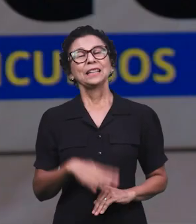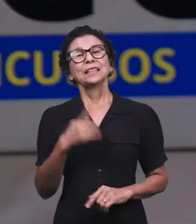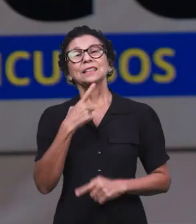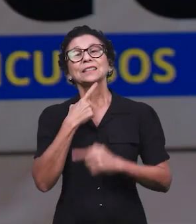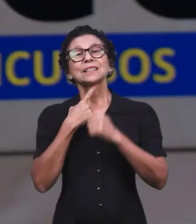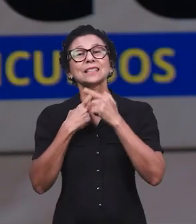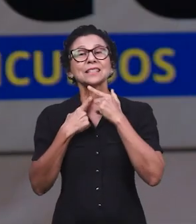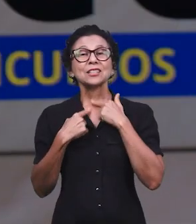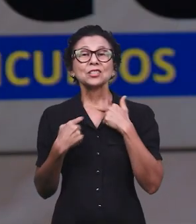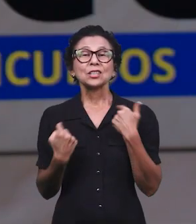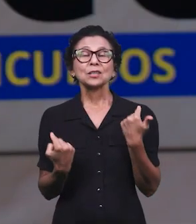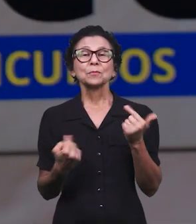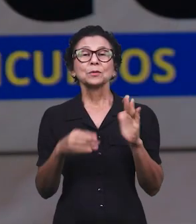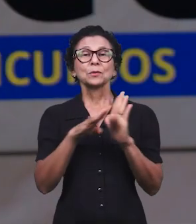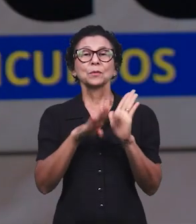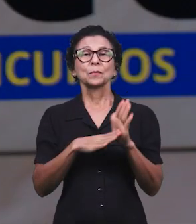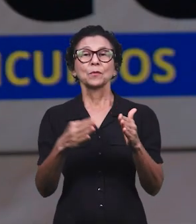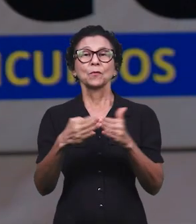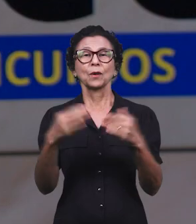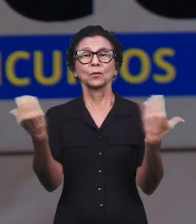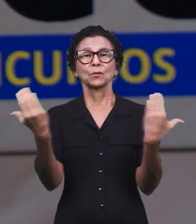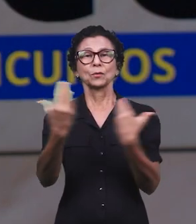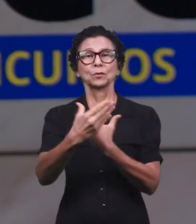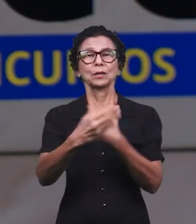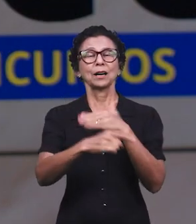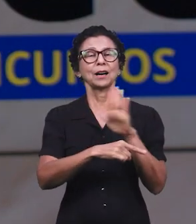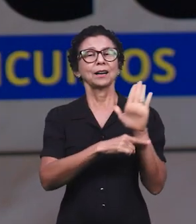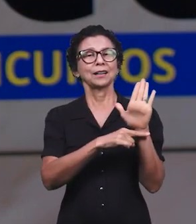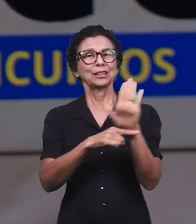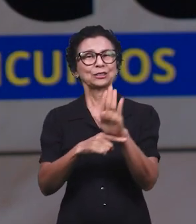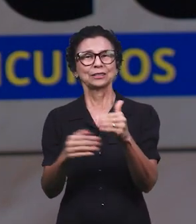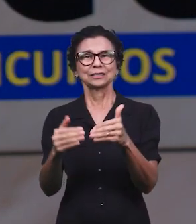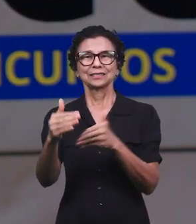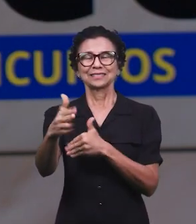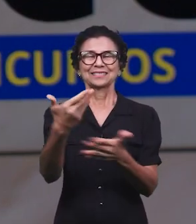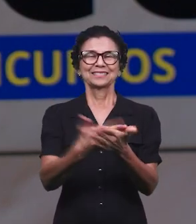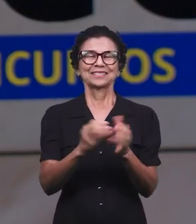nós esperamos que o programa Foco nos Concursos esteja te ajudando